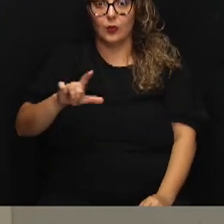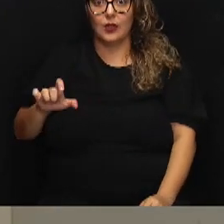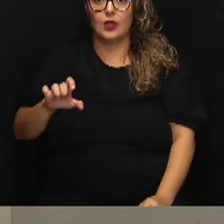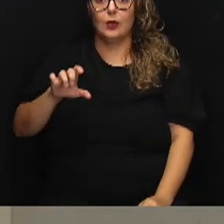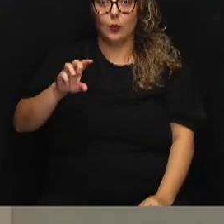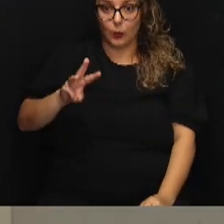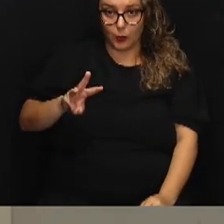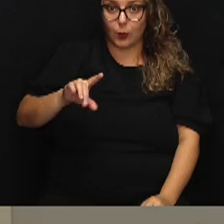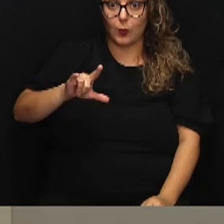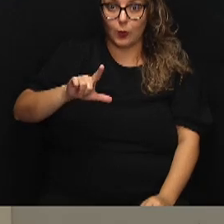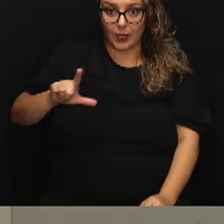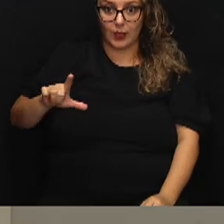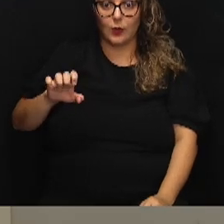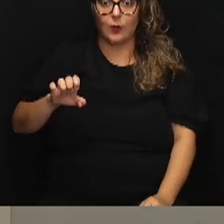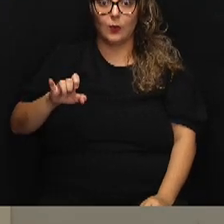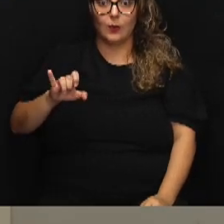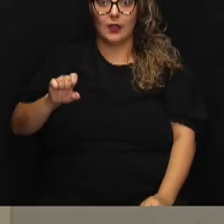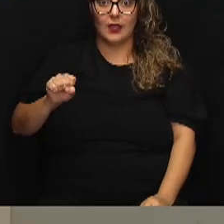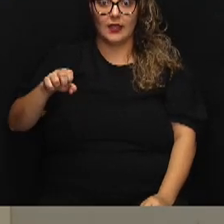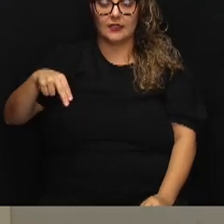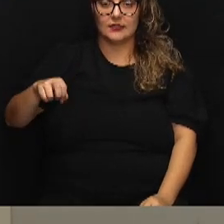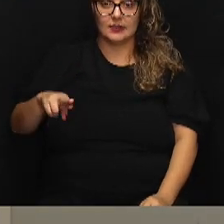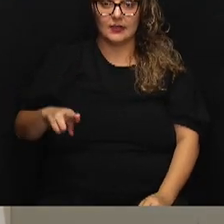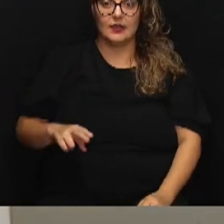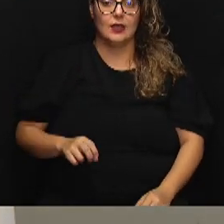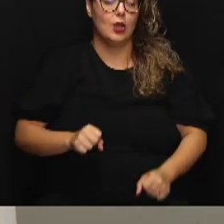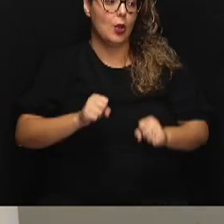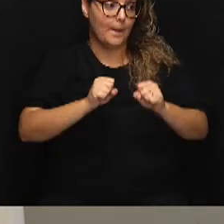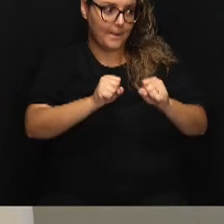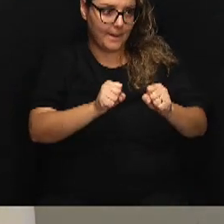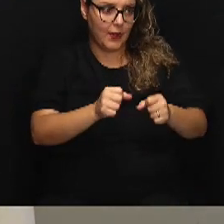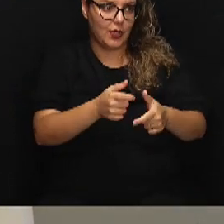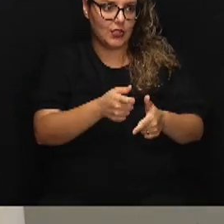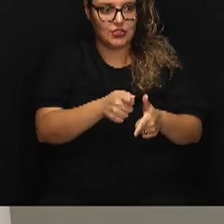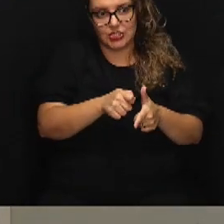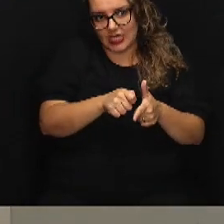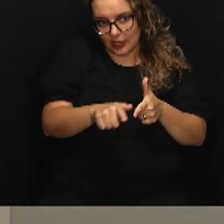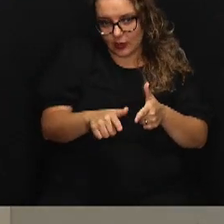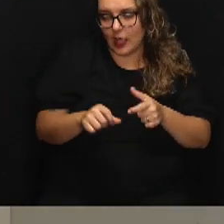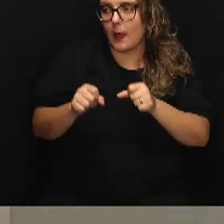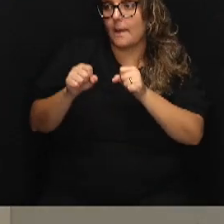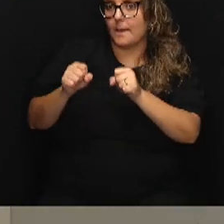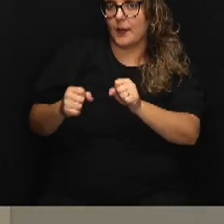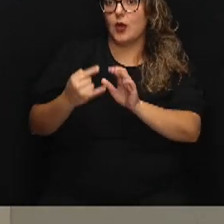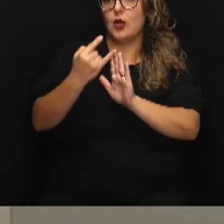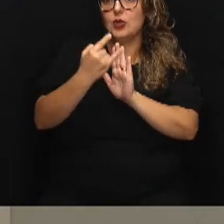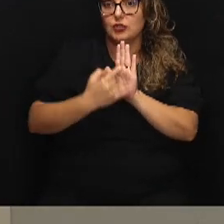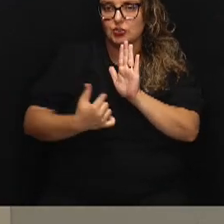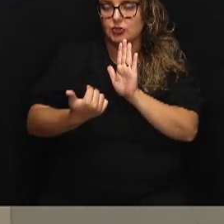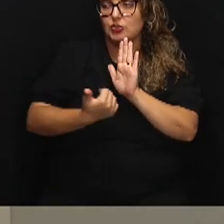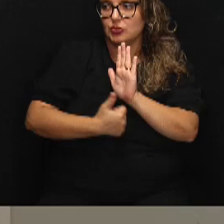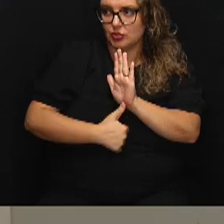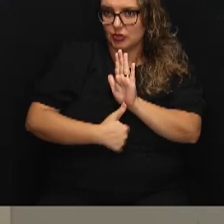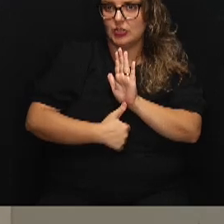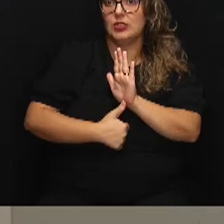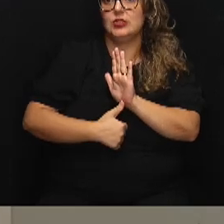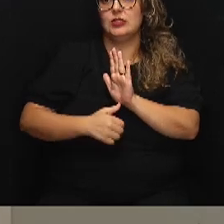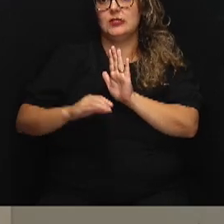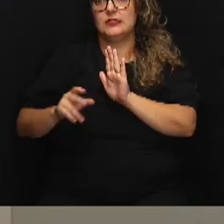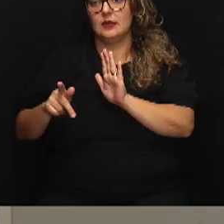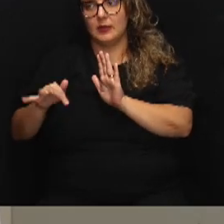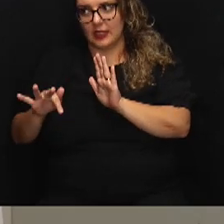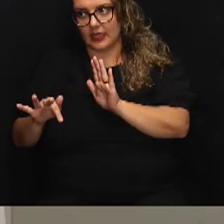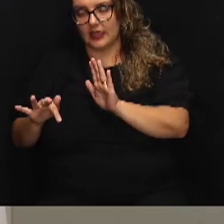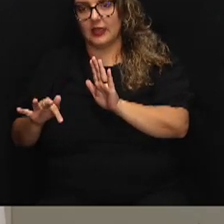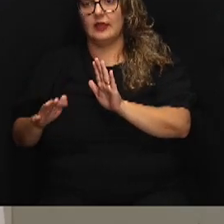para ser feita aqui. Pode locar? Pode. Apresentando o RG, o CPF, um comprovante de endereço, a pessoa pode